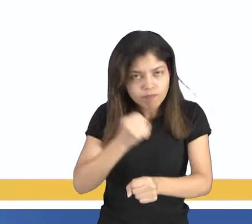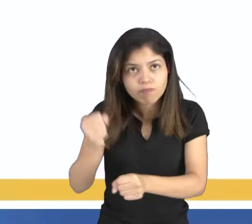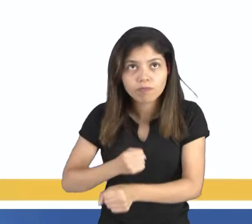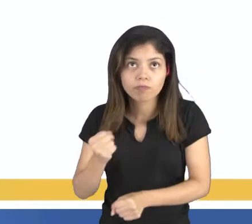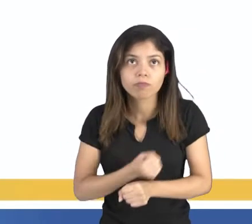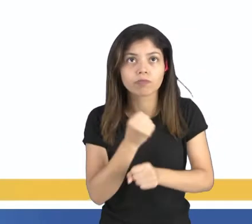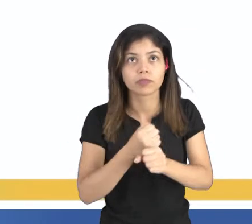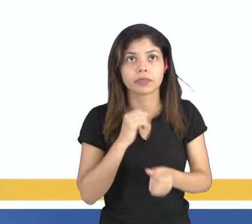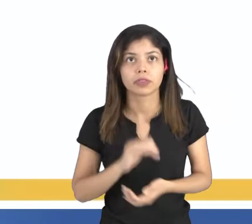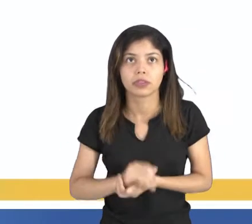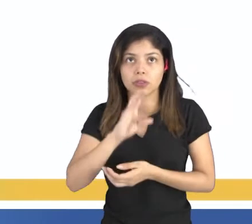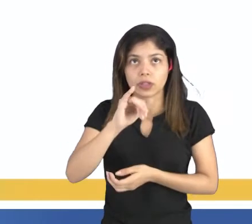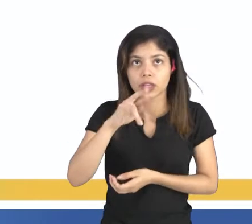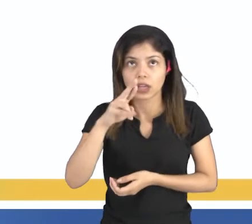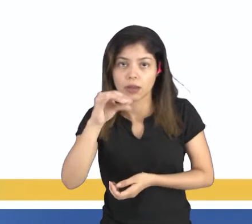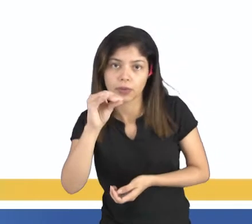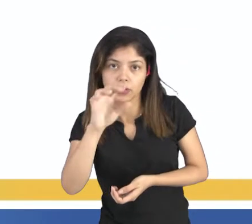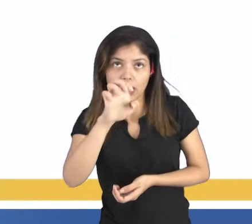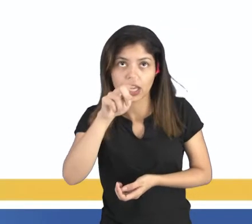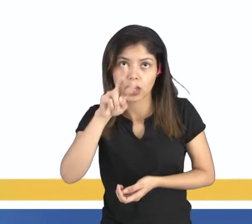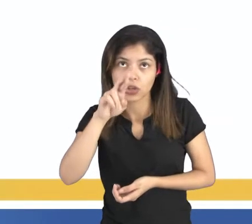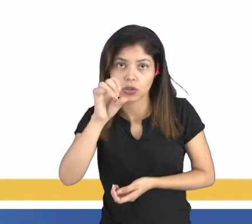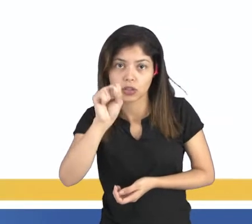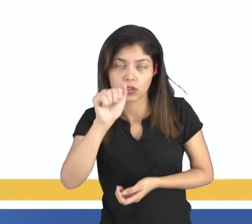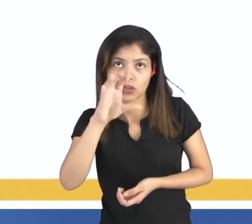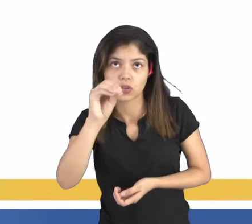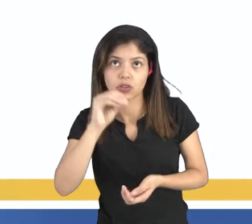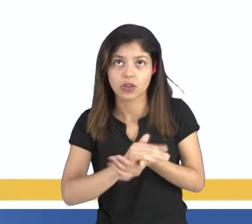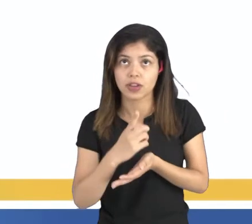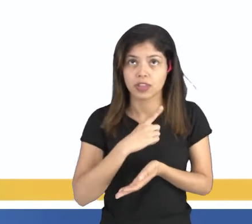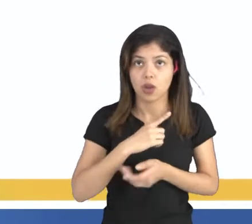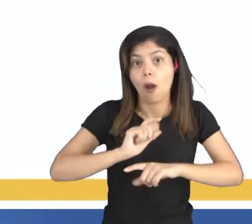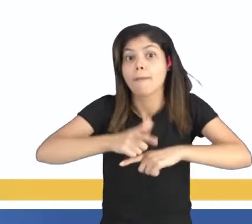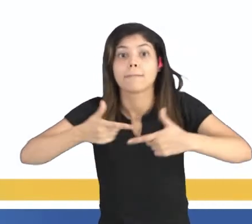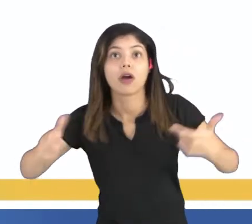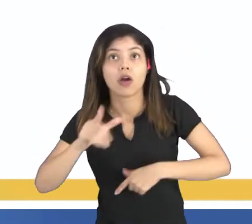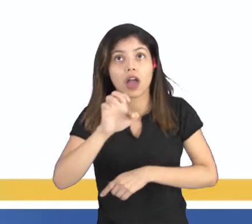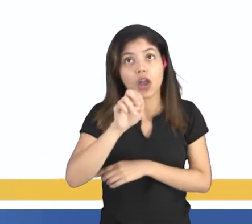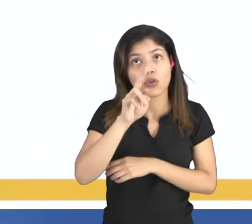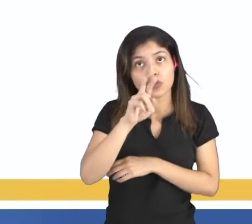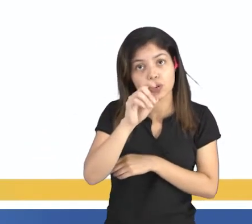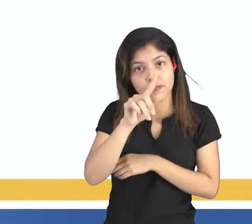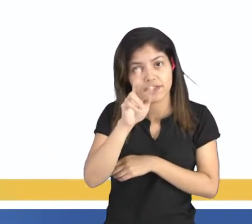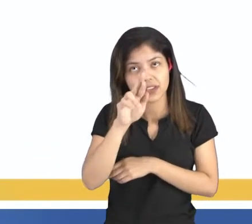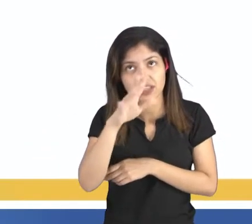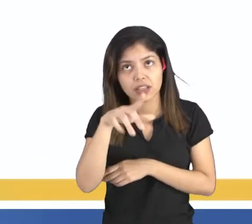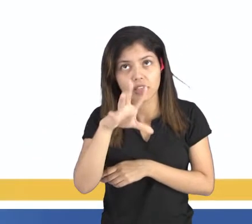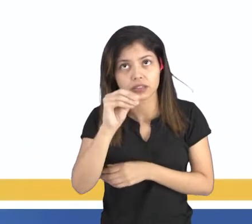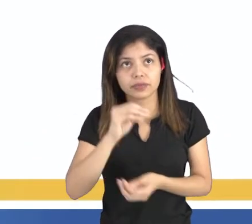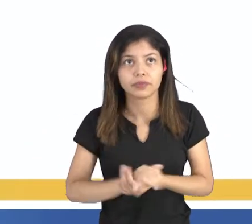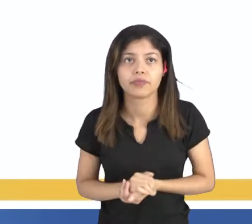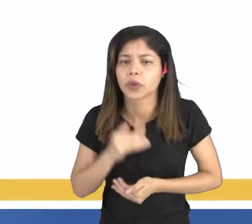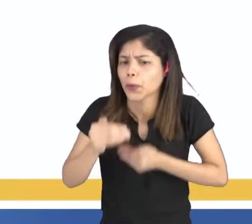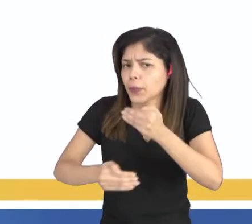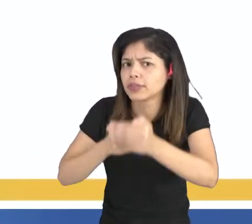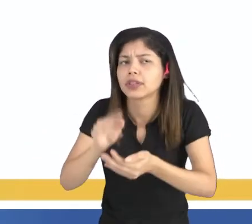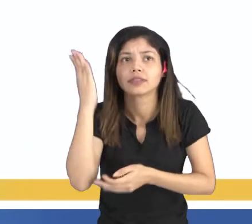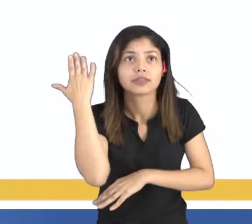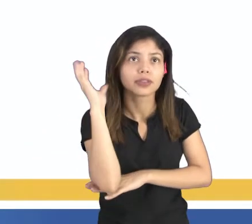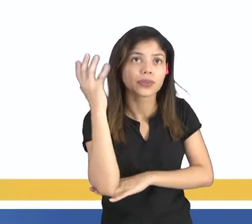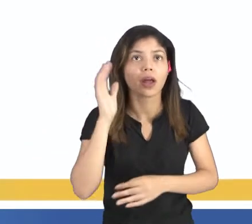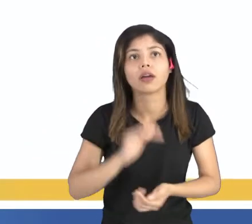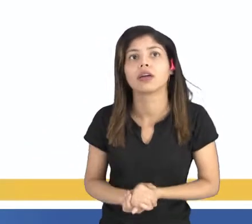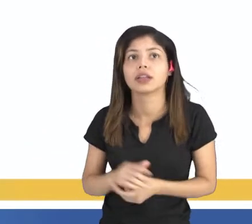após a construção. O incremento da erosão acarreta uma maior eutrofização. O que é isso? É um